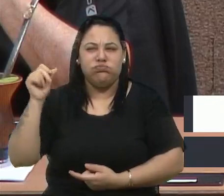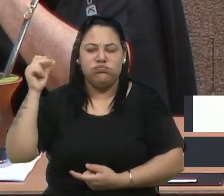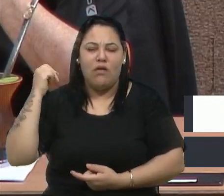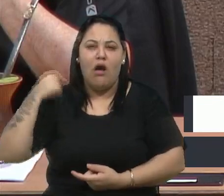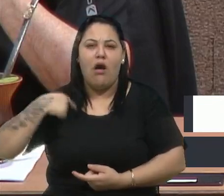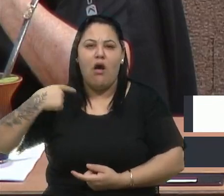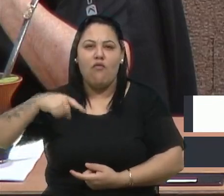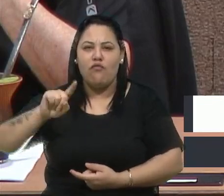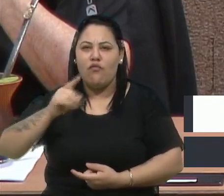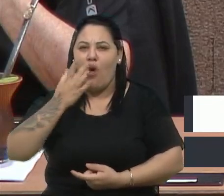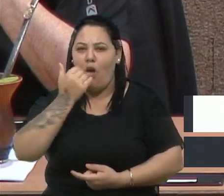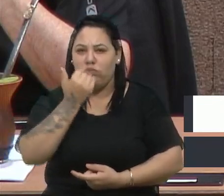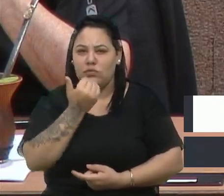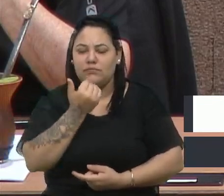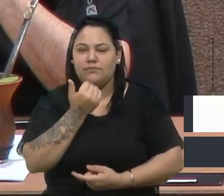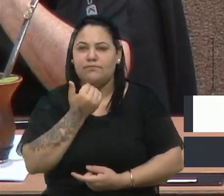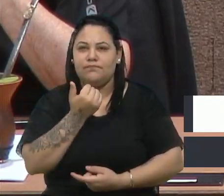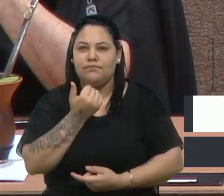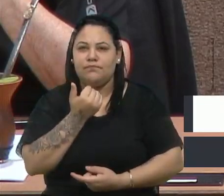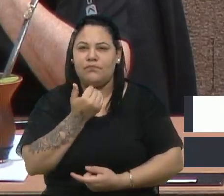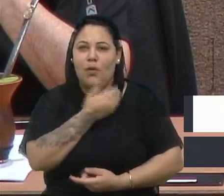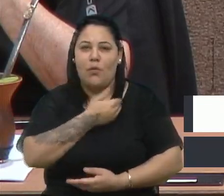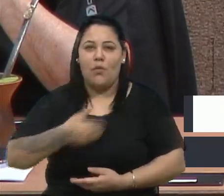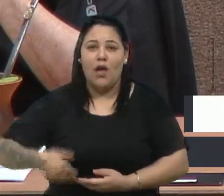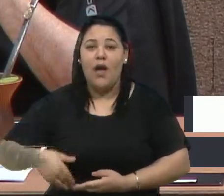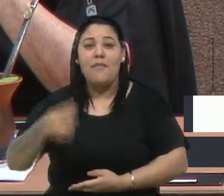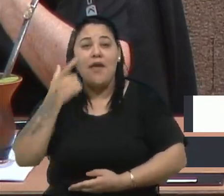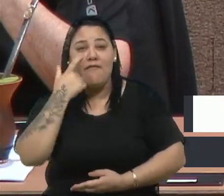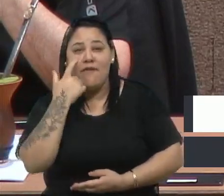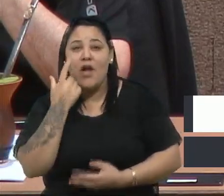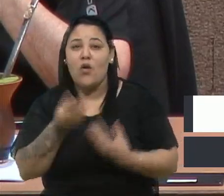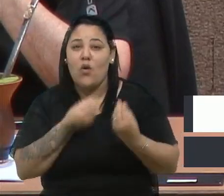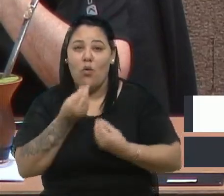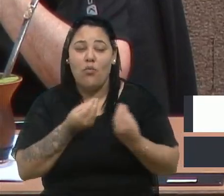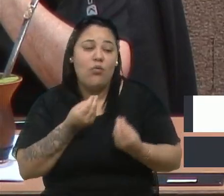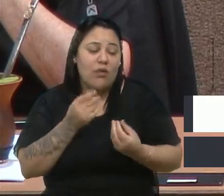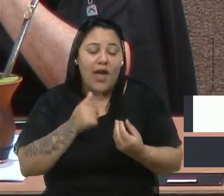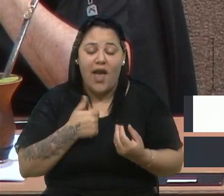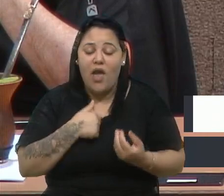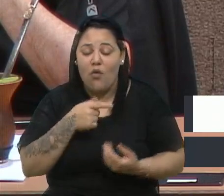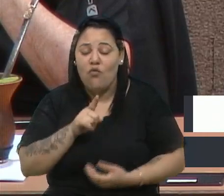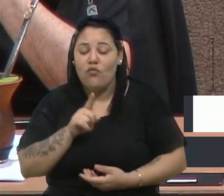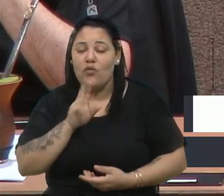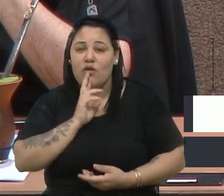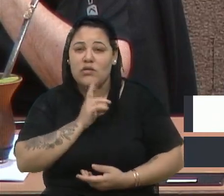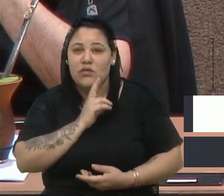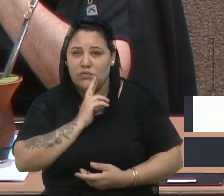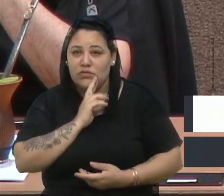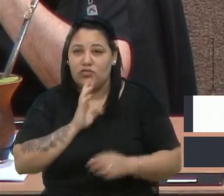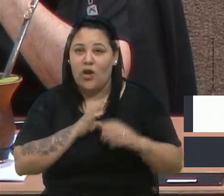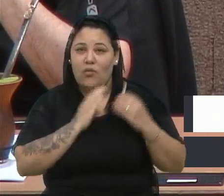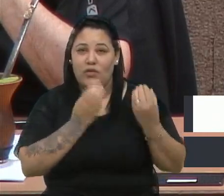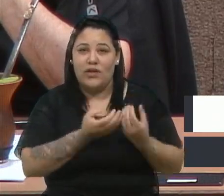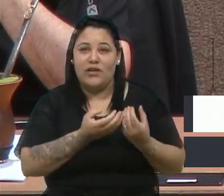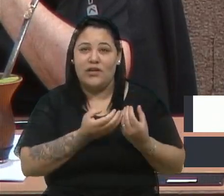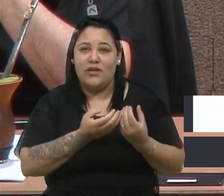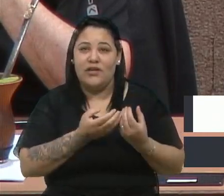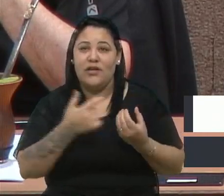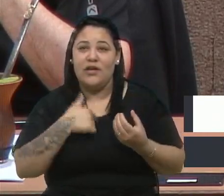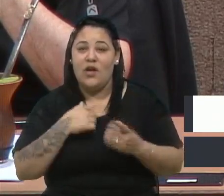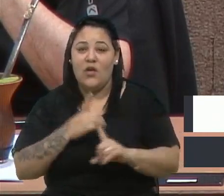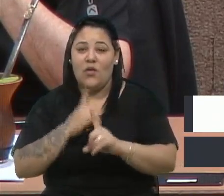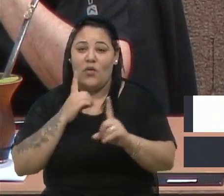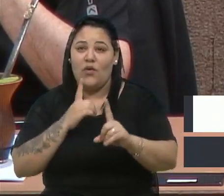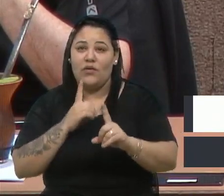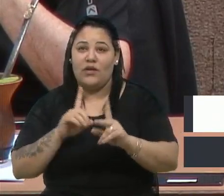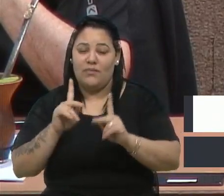almoçar no restaurante comunitário, para ver como é que era, para ter um conhecimento, né? E lá eu encontrei pessoas que teriam condições de pagar 50